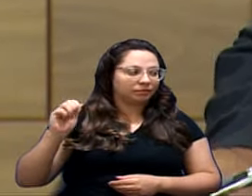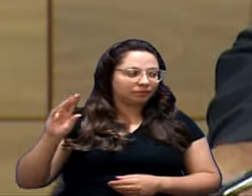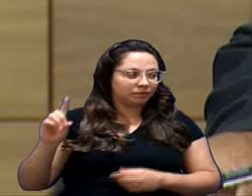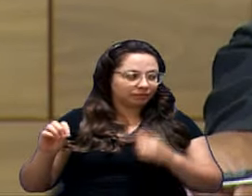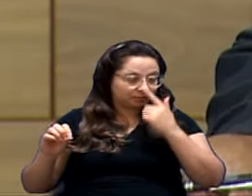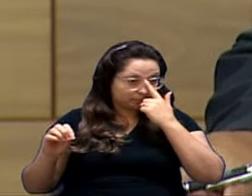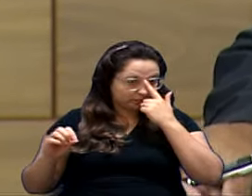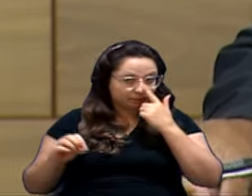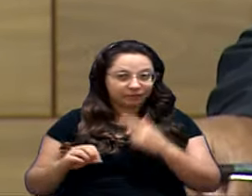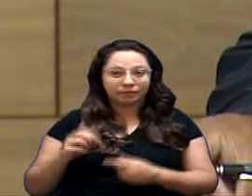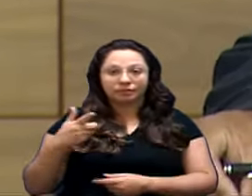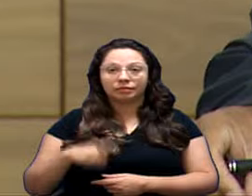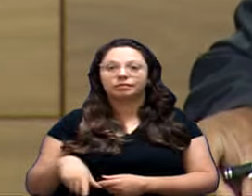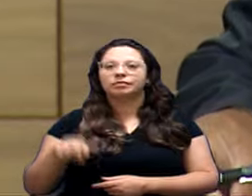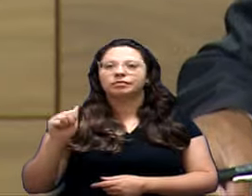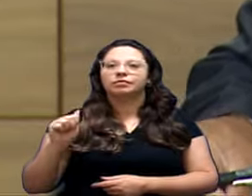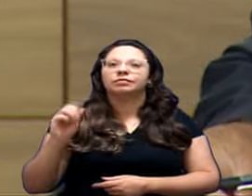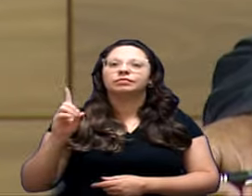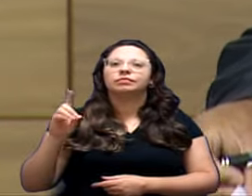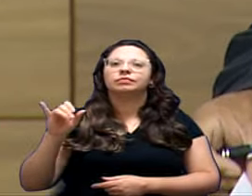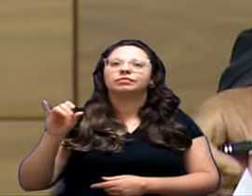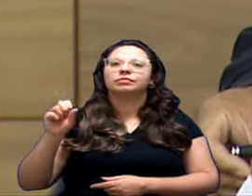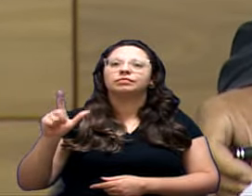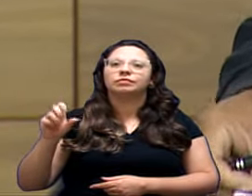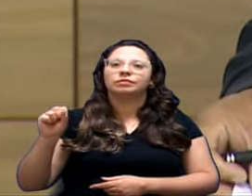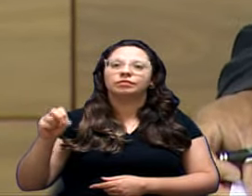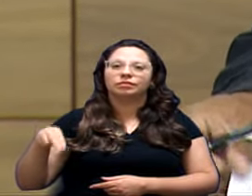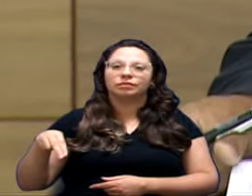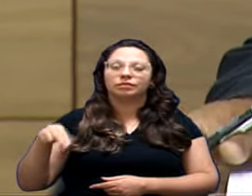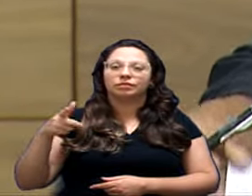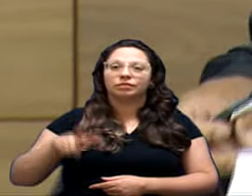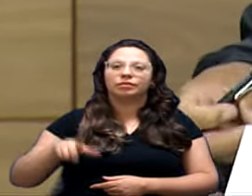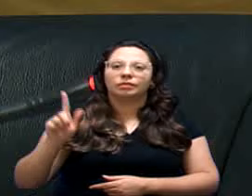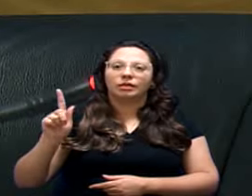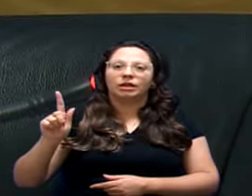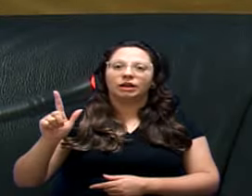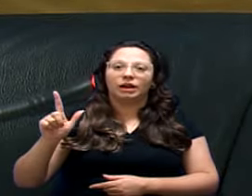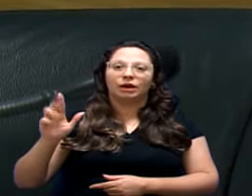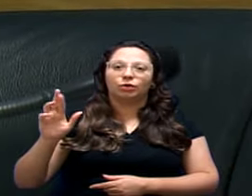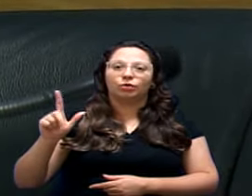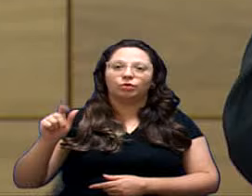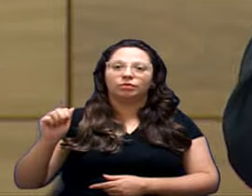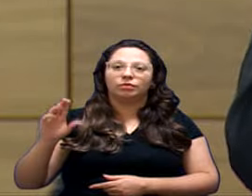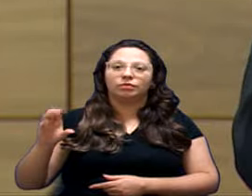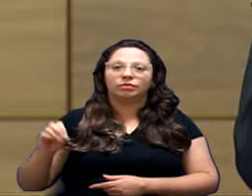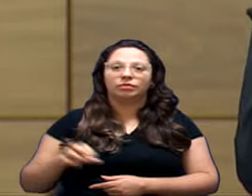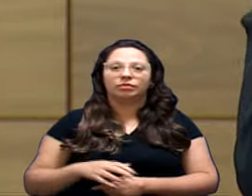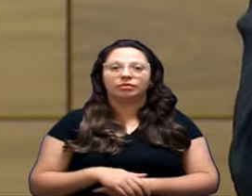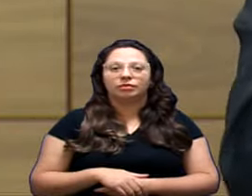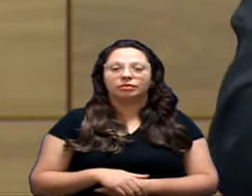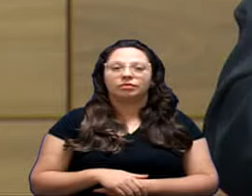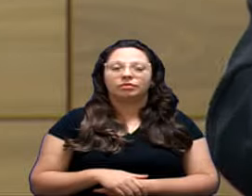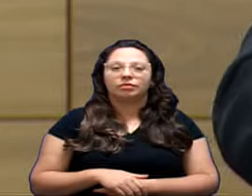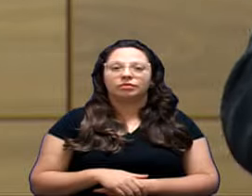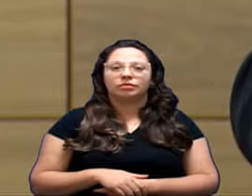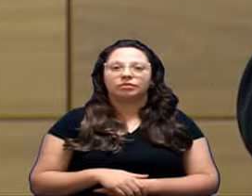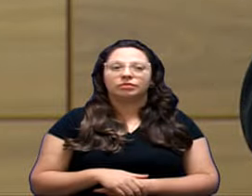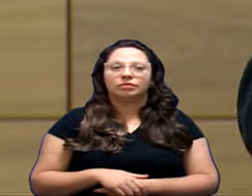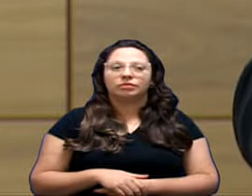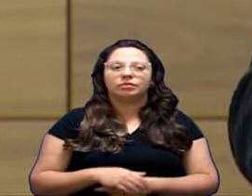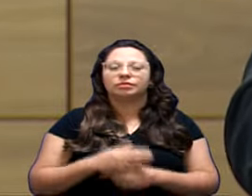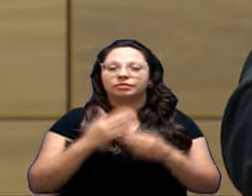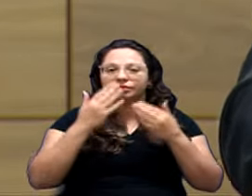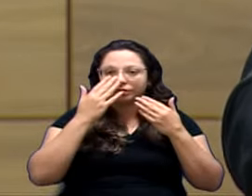também Adilson Júnior e o Graco obrigado pela presença gostaria de cumprimentar os vereadores